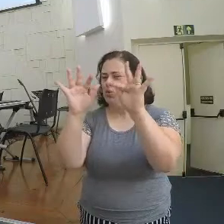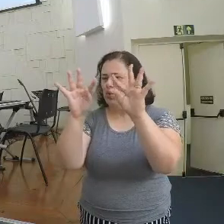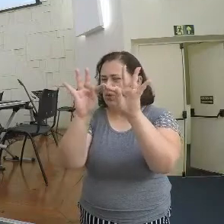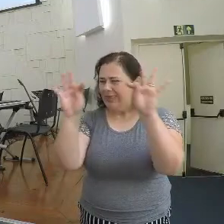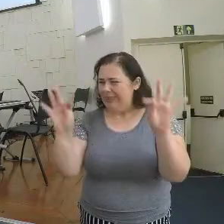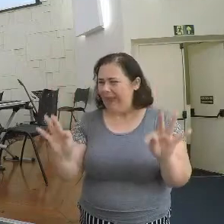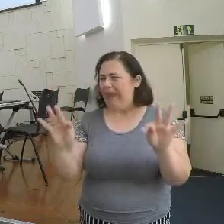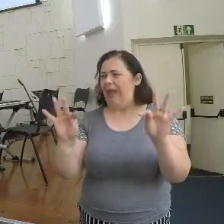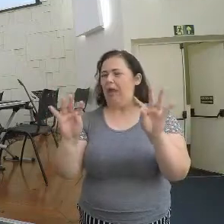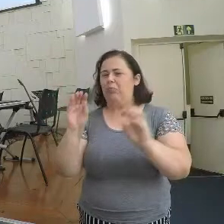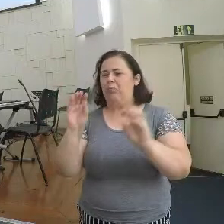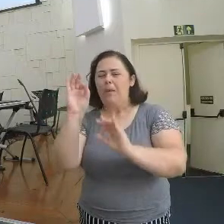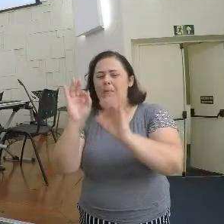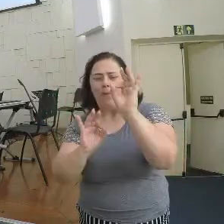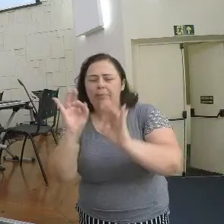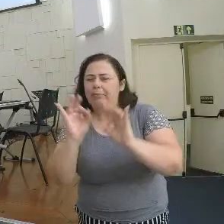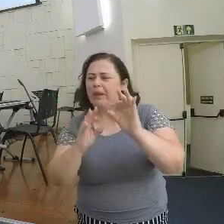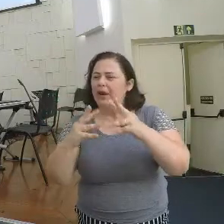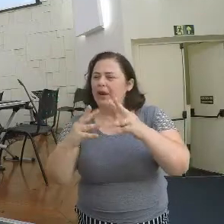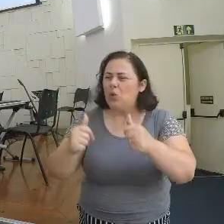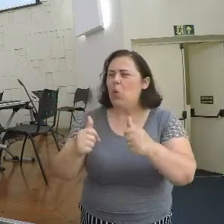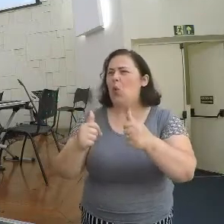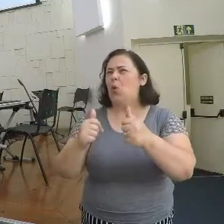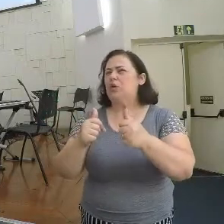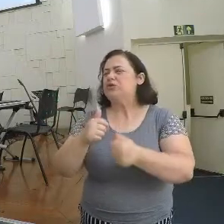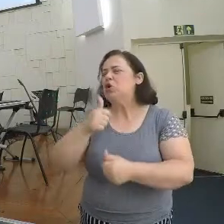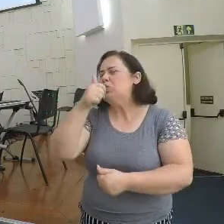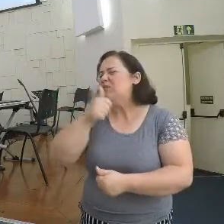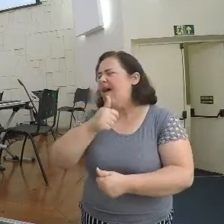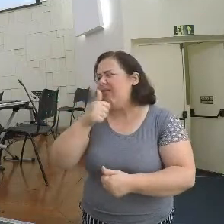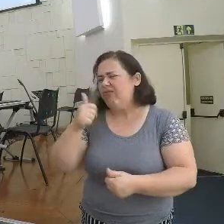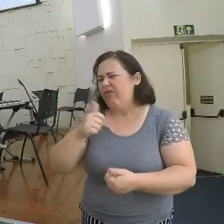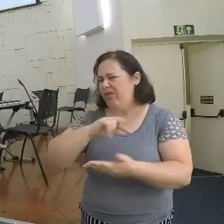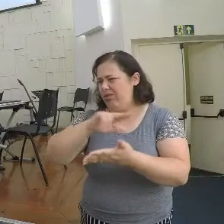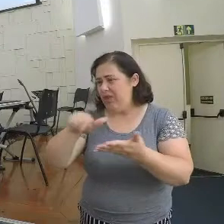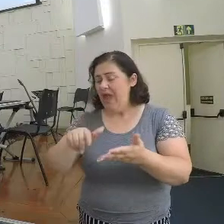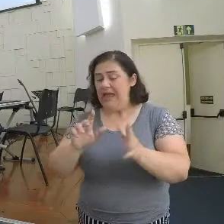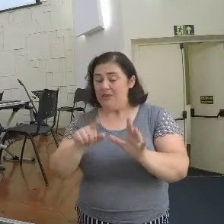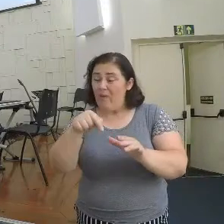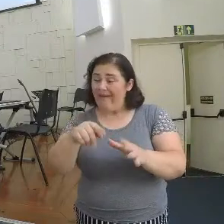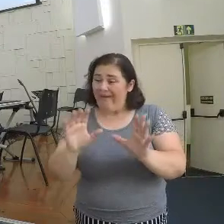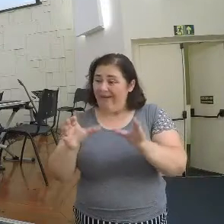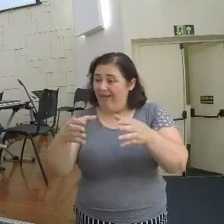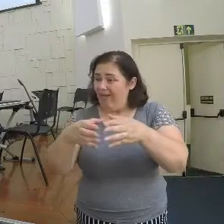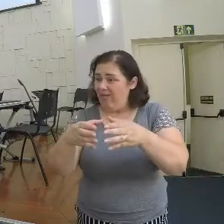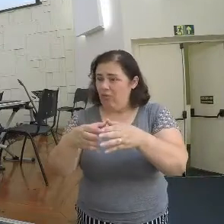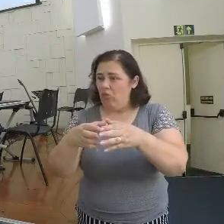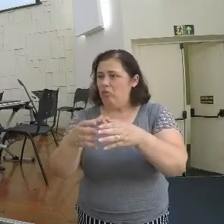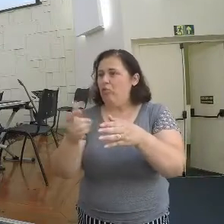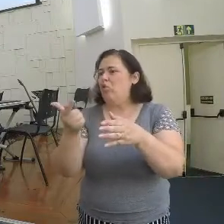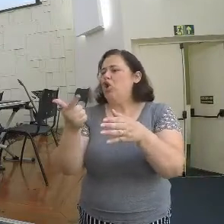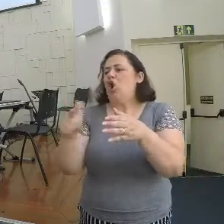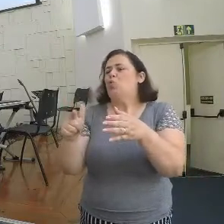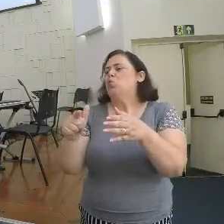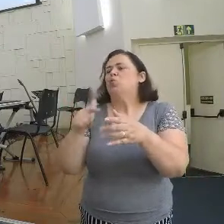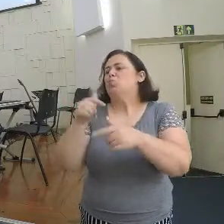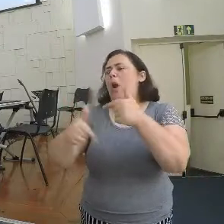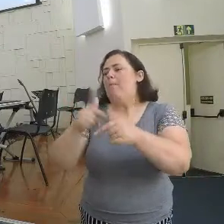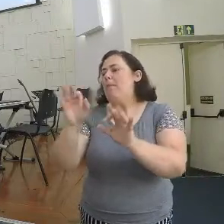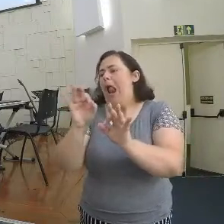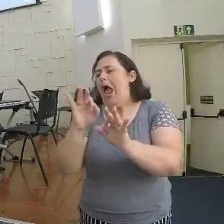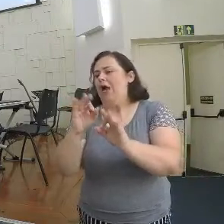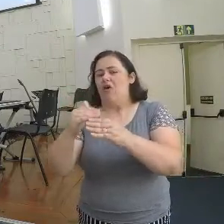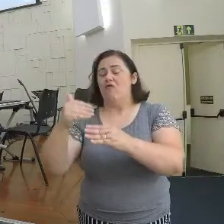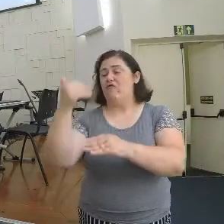da festa dos tabernáculos e da alegria que deveria marcar essa festa com a entrega de ofertas